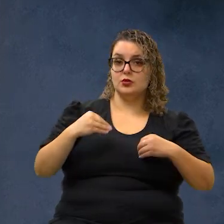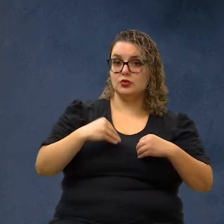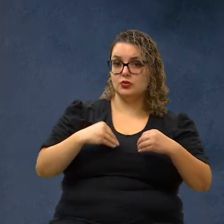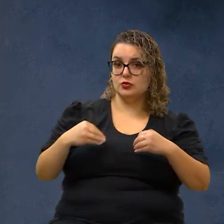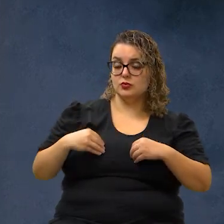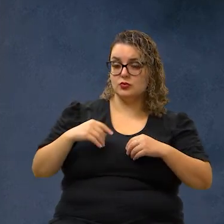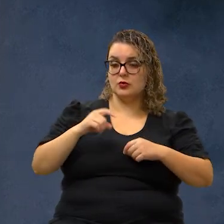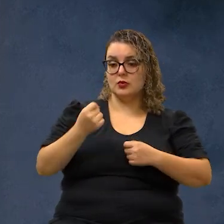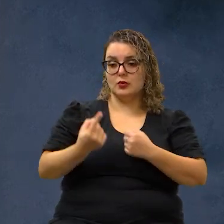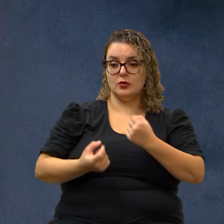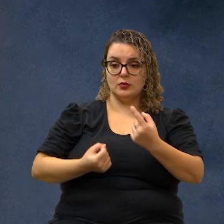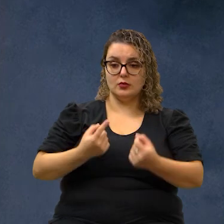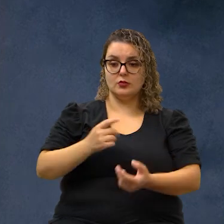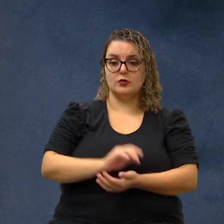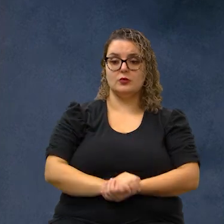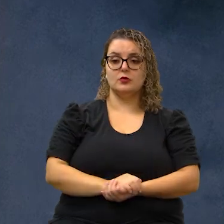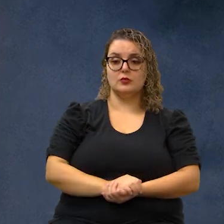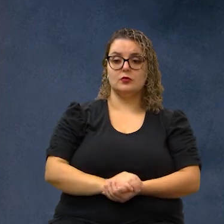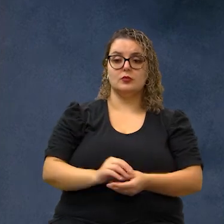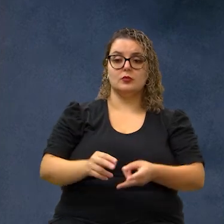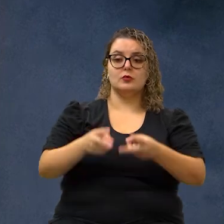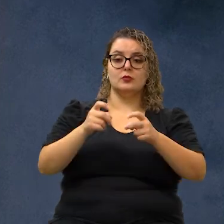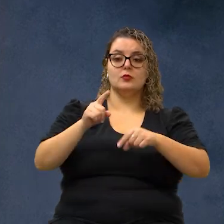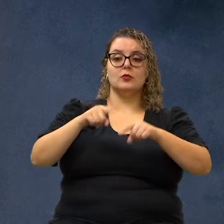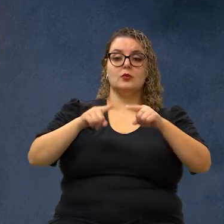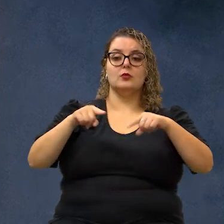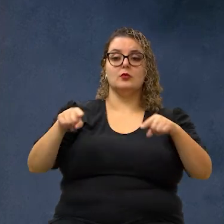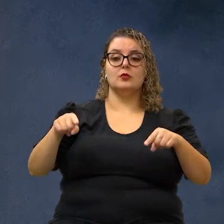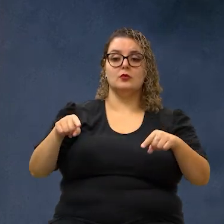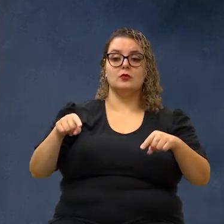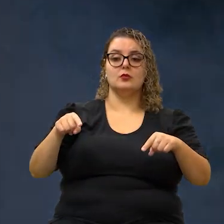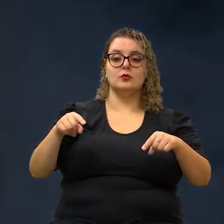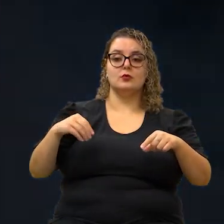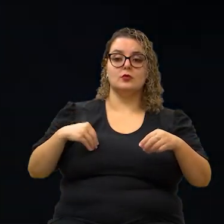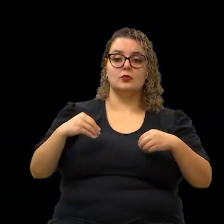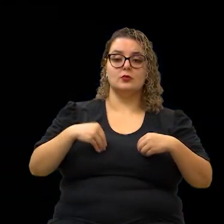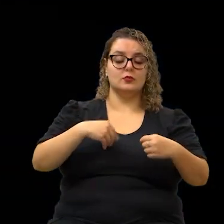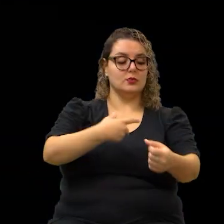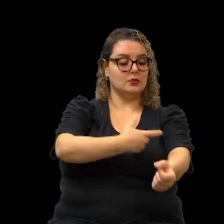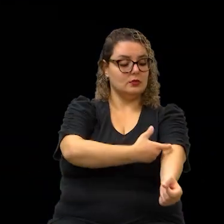e ele detectou uma alteração nos exames de sangue.